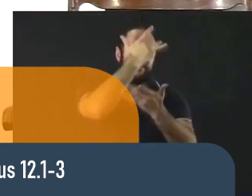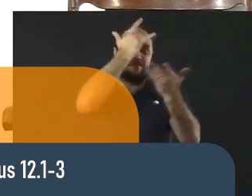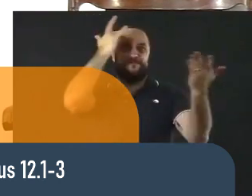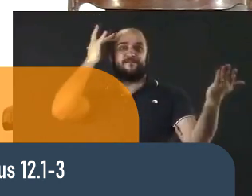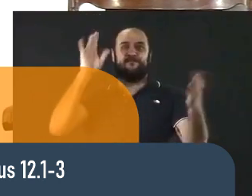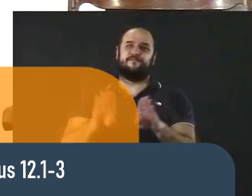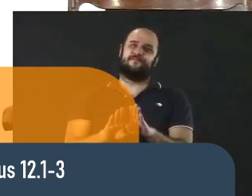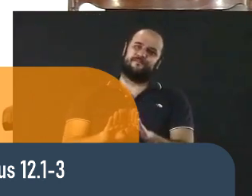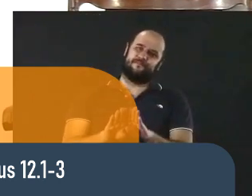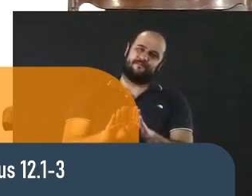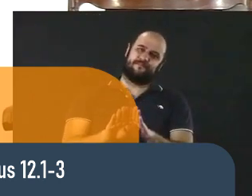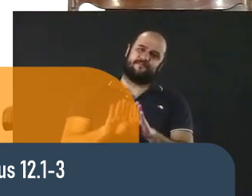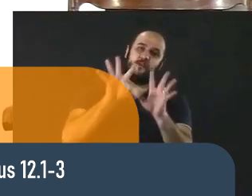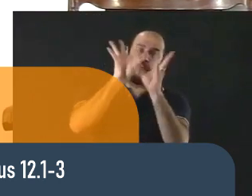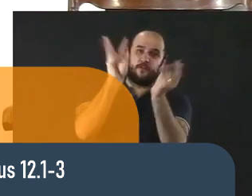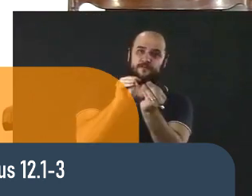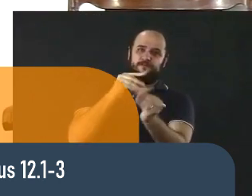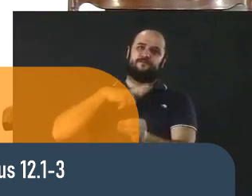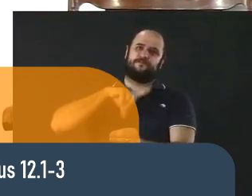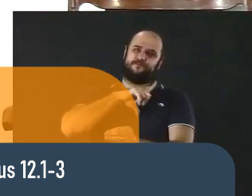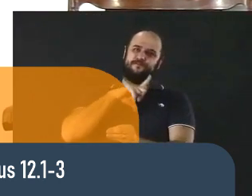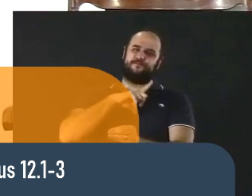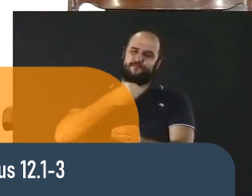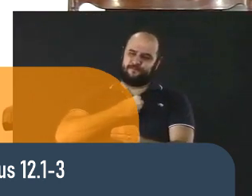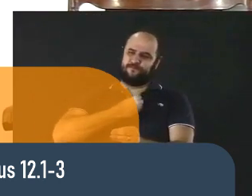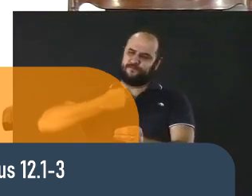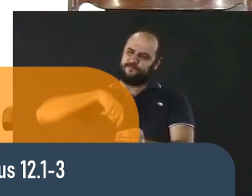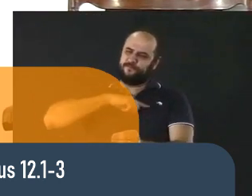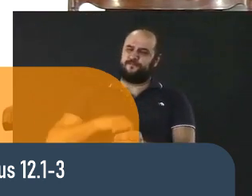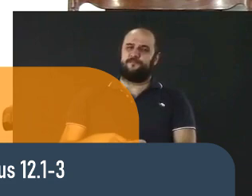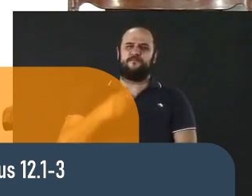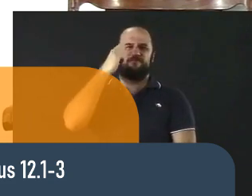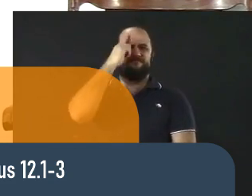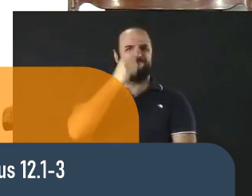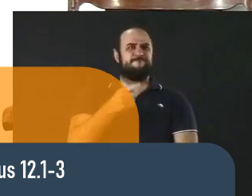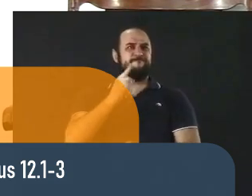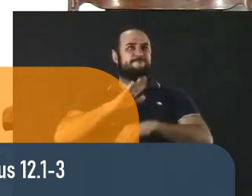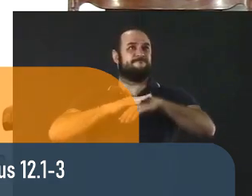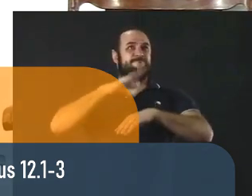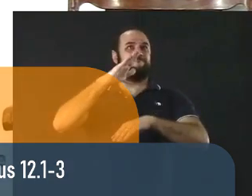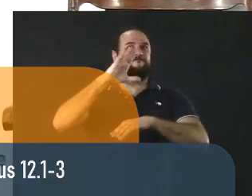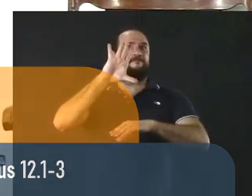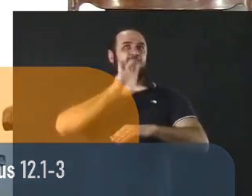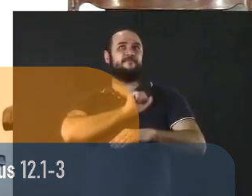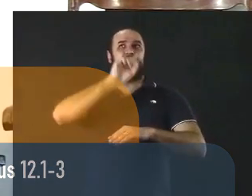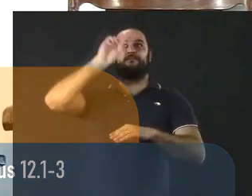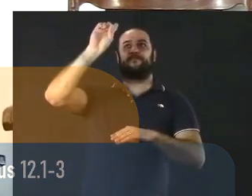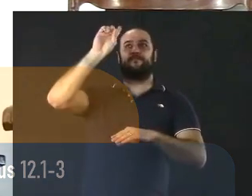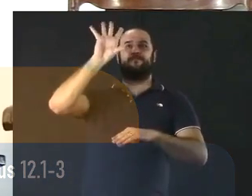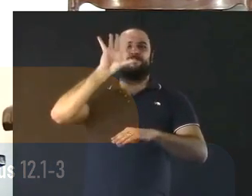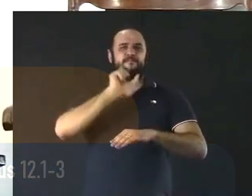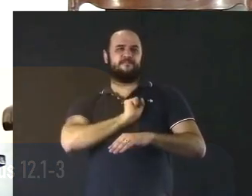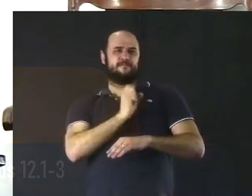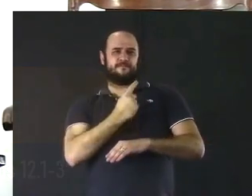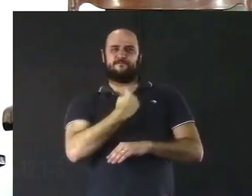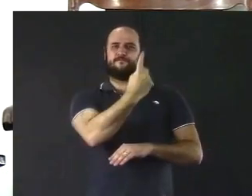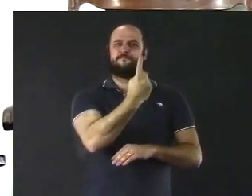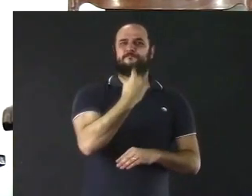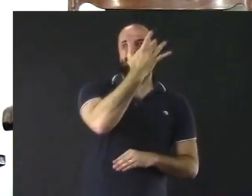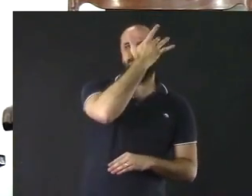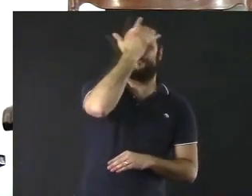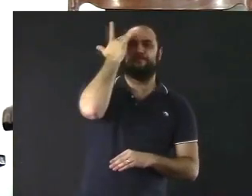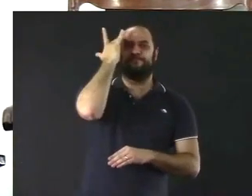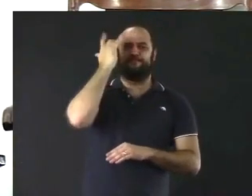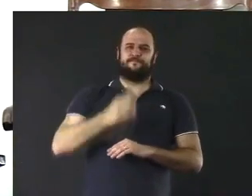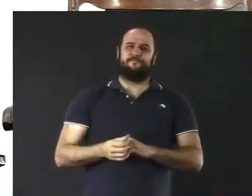resumo, então, que o texto traz para nós. O grande mandamento é este: amar a Deus e amar o próximo. E